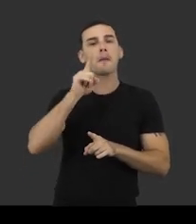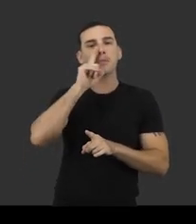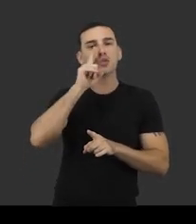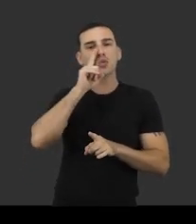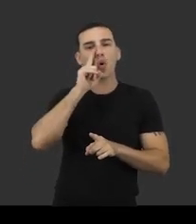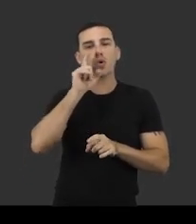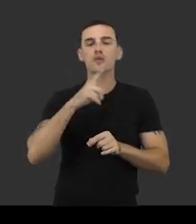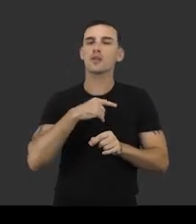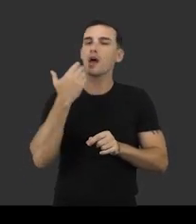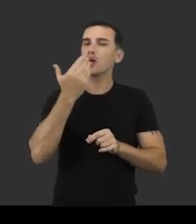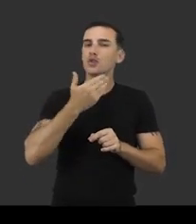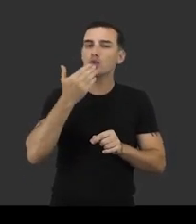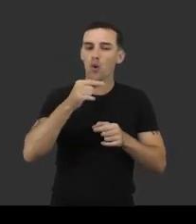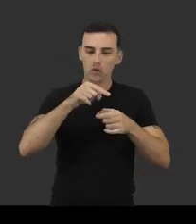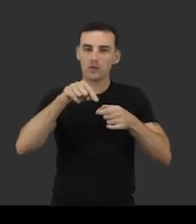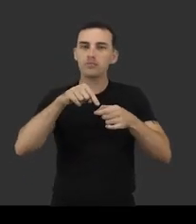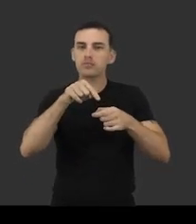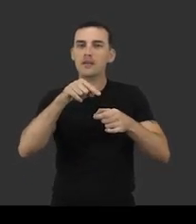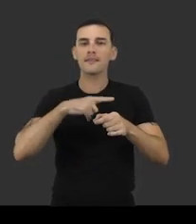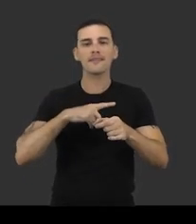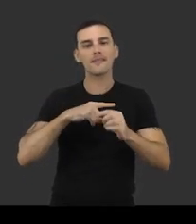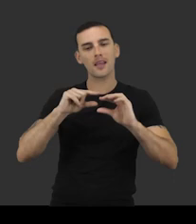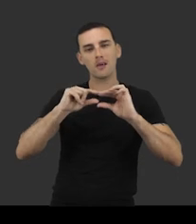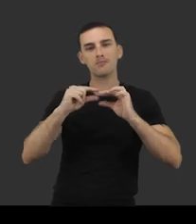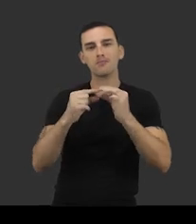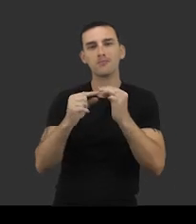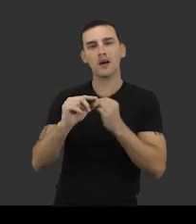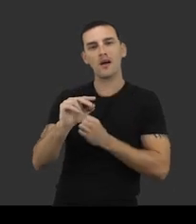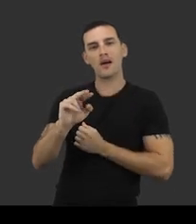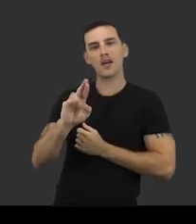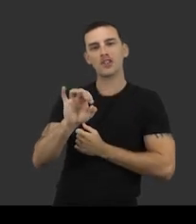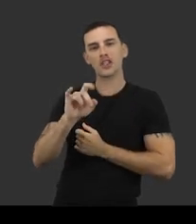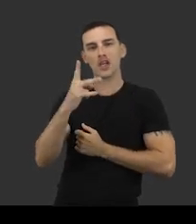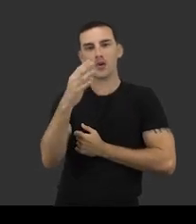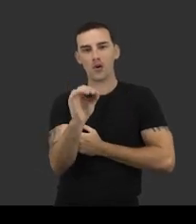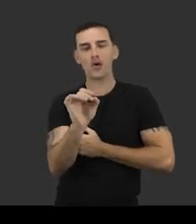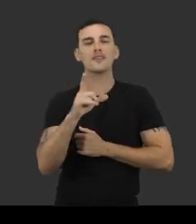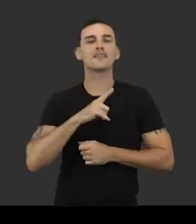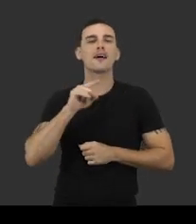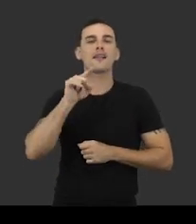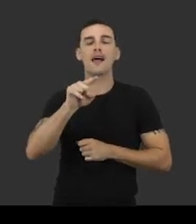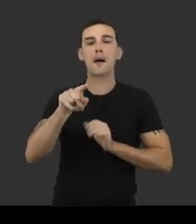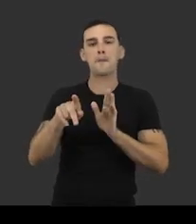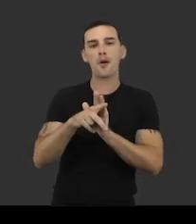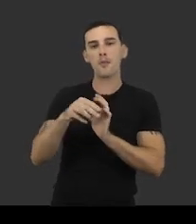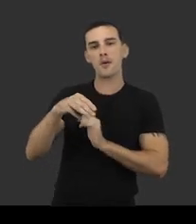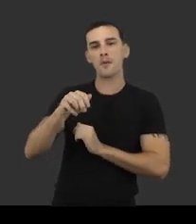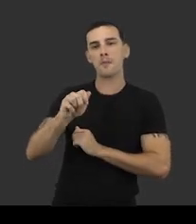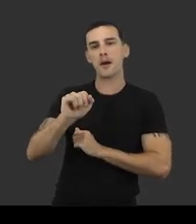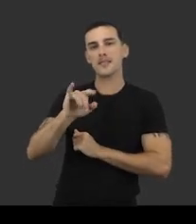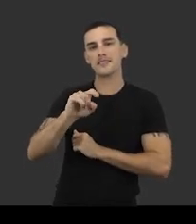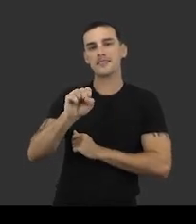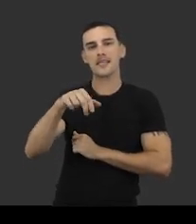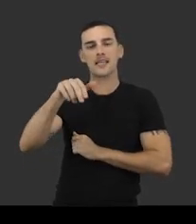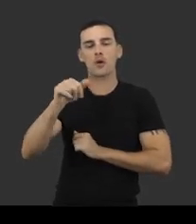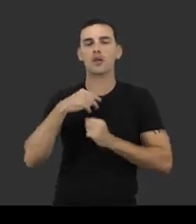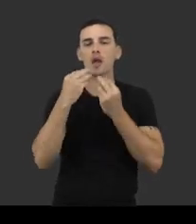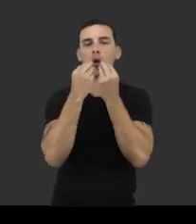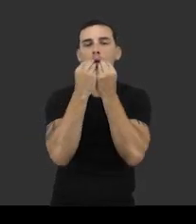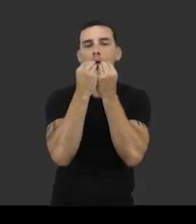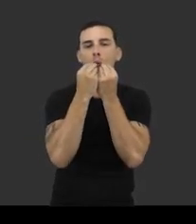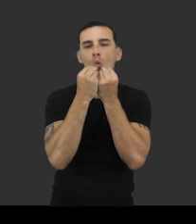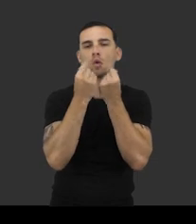bolachas doces, essas bolachas recheadas, bolacha de maisena que as crianças adoram, né, coloca na boca e derrete,